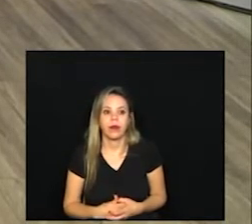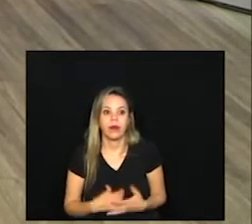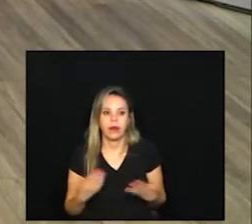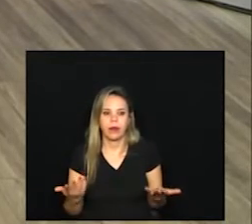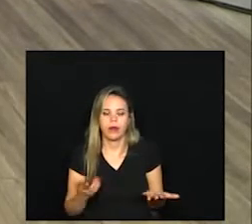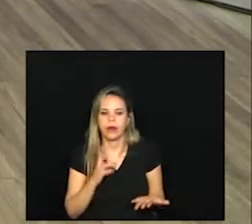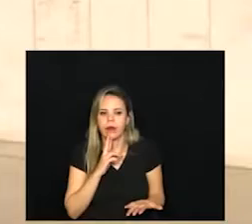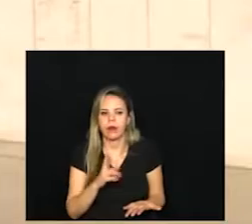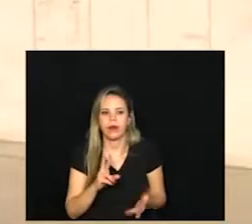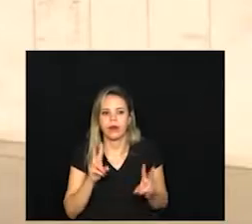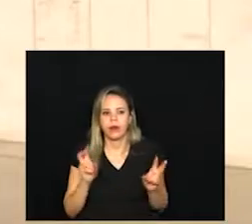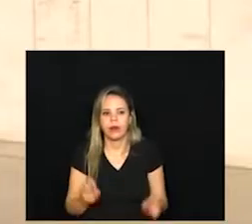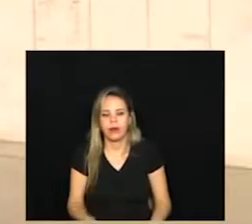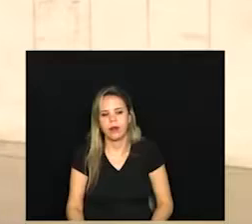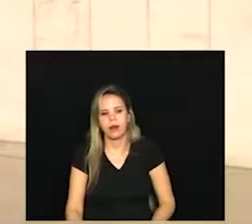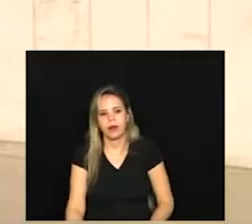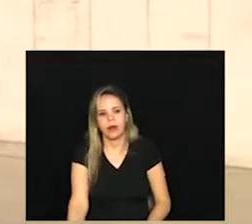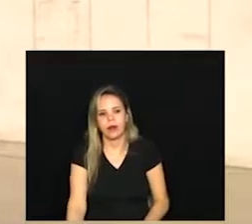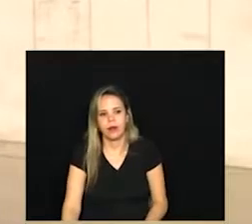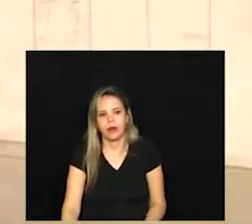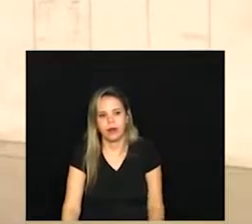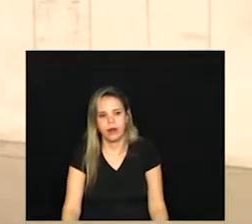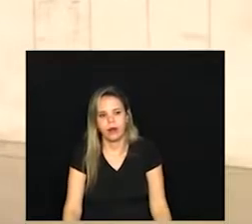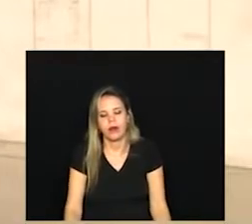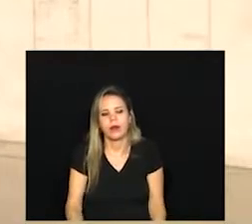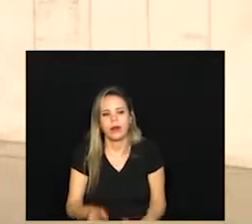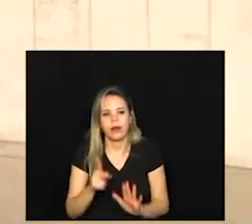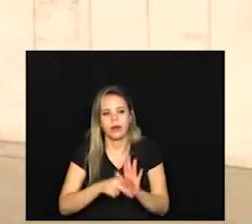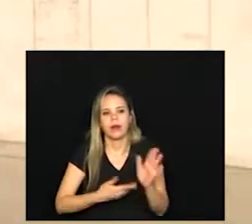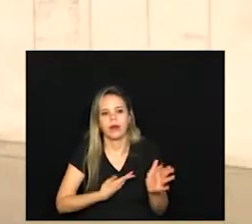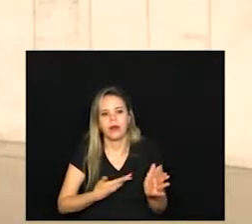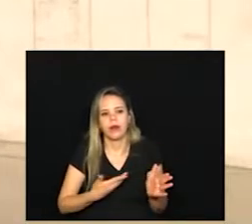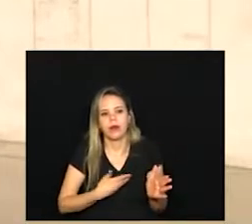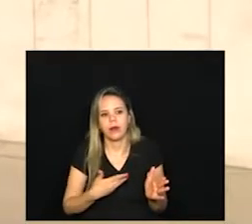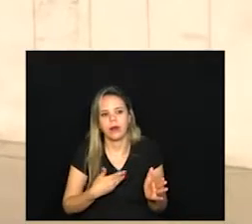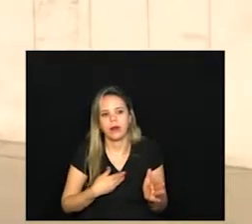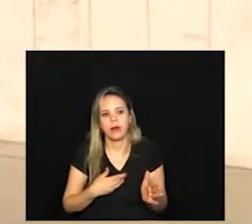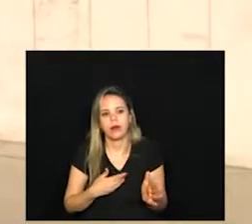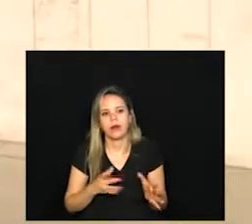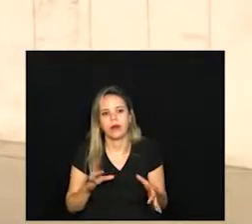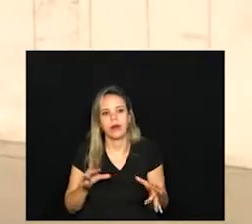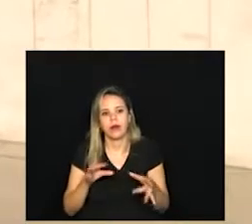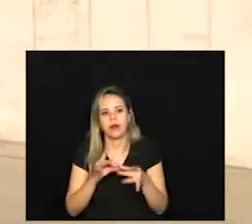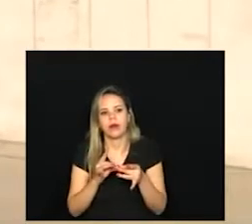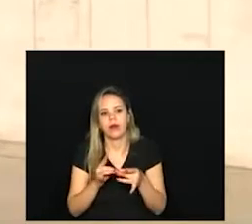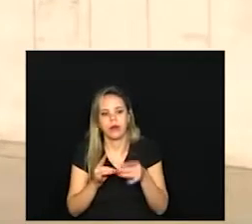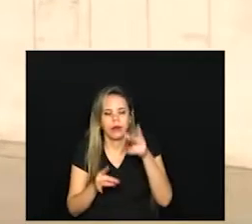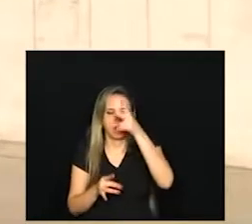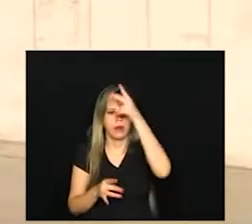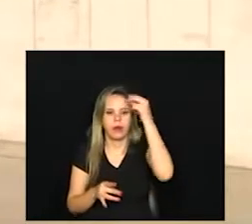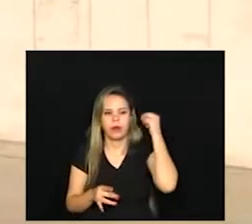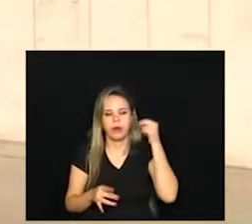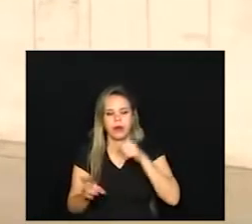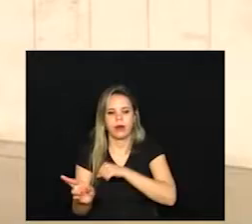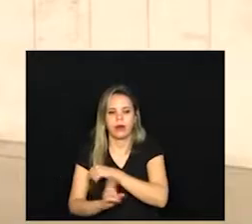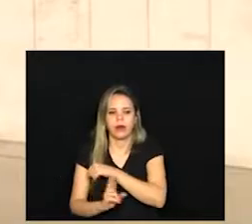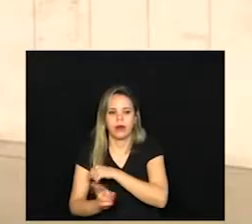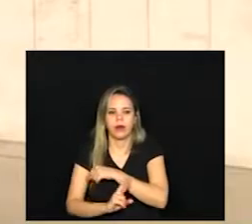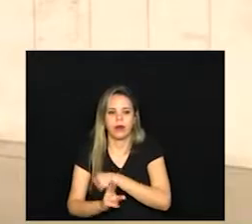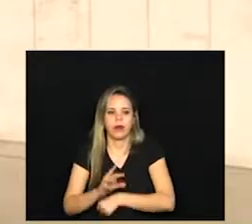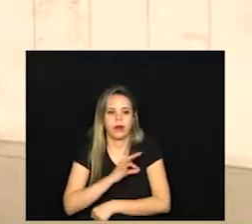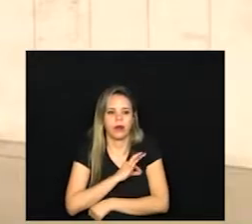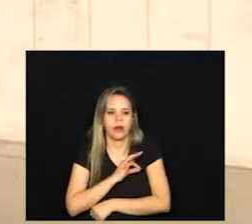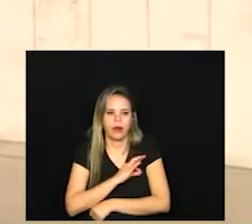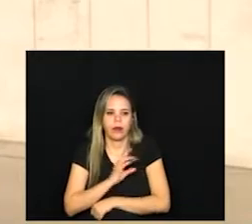Eu estava falando sobre o nosso projeto Amigos no Trecho, que é uma parceria entre a Prefeitura Municipal, a